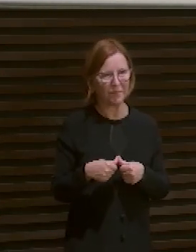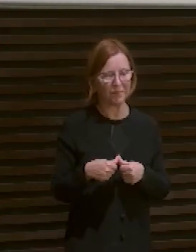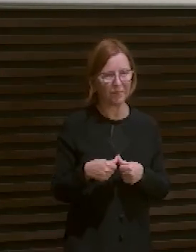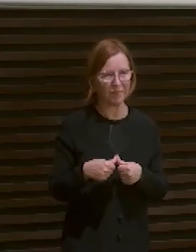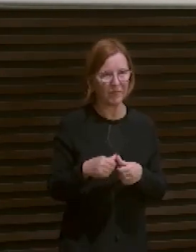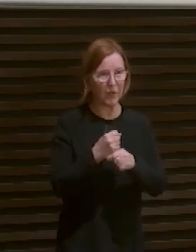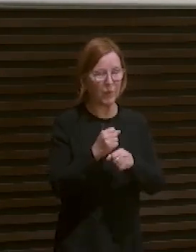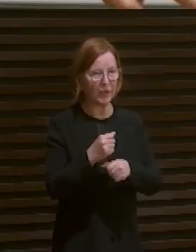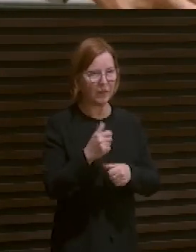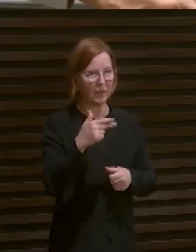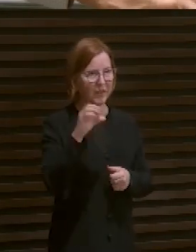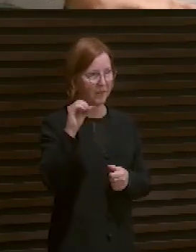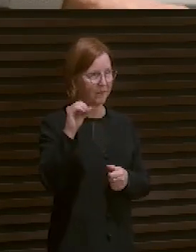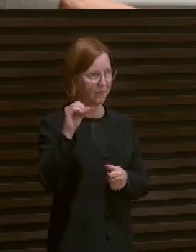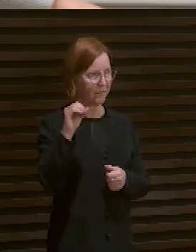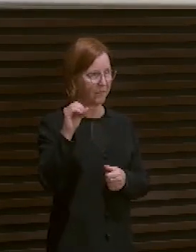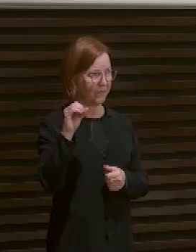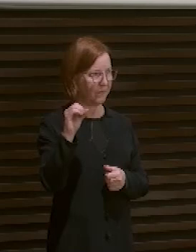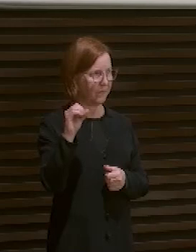No ano 30, hein?